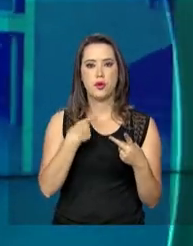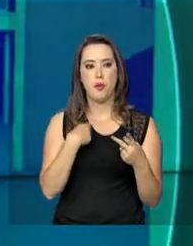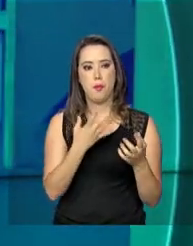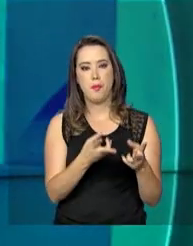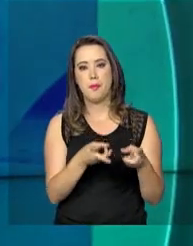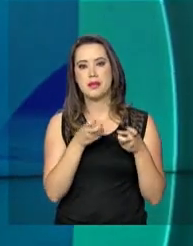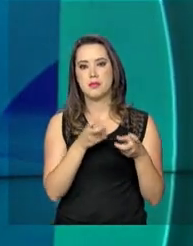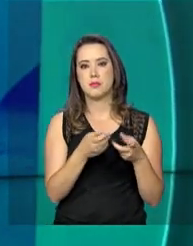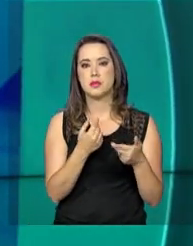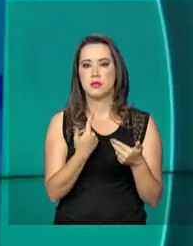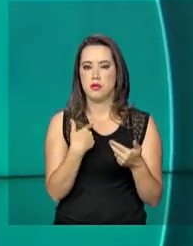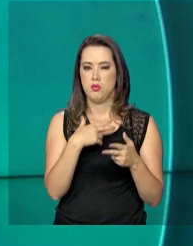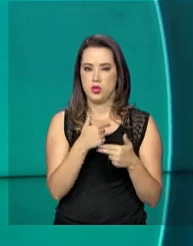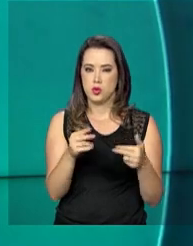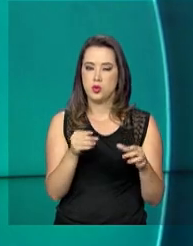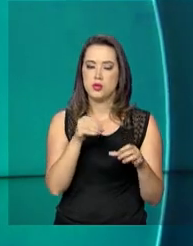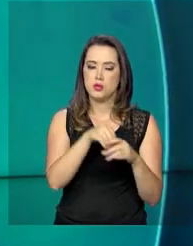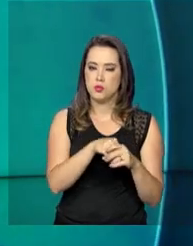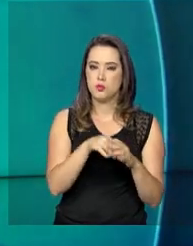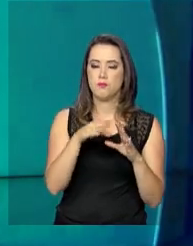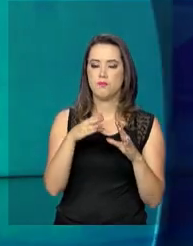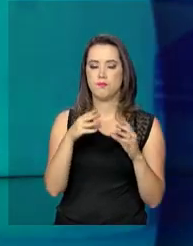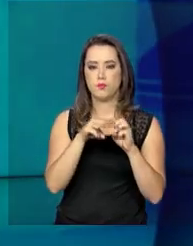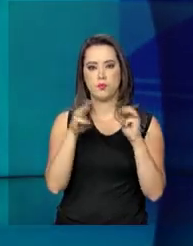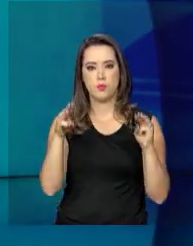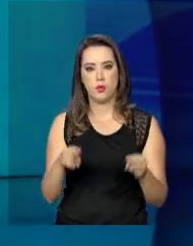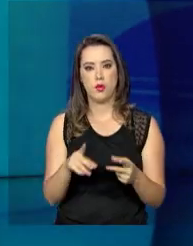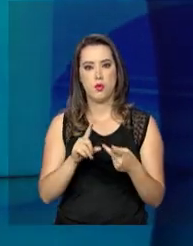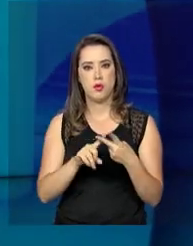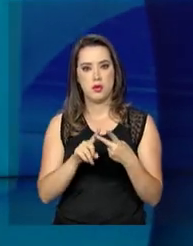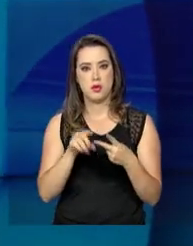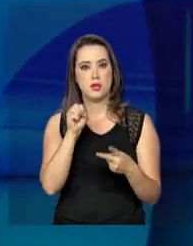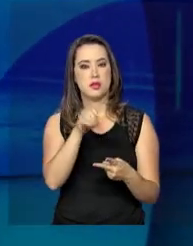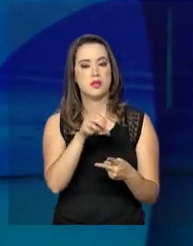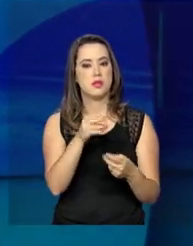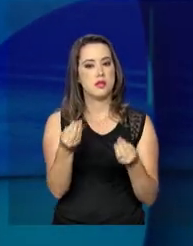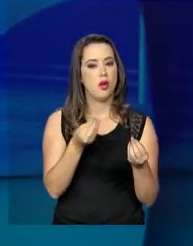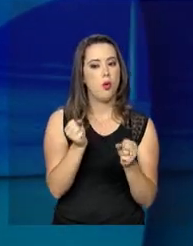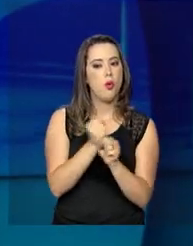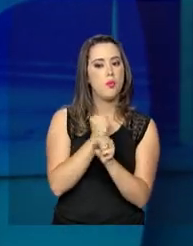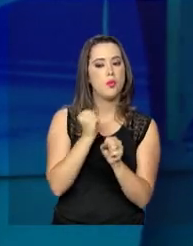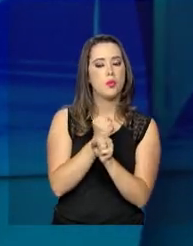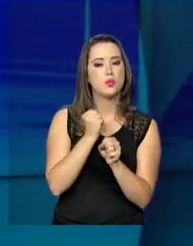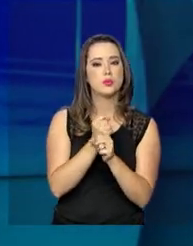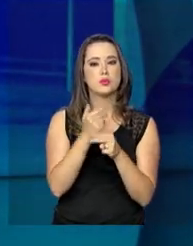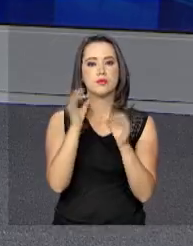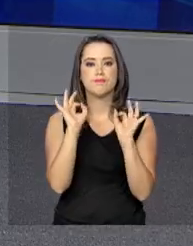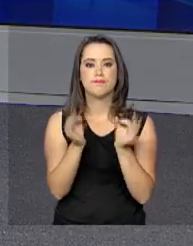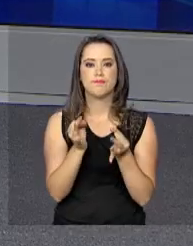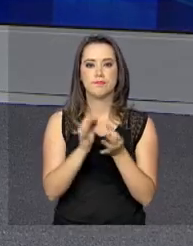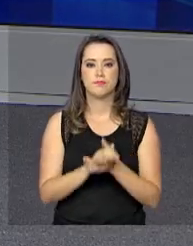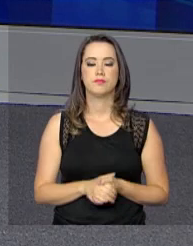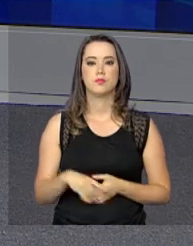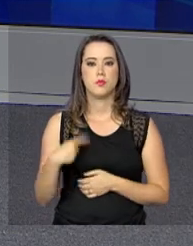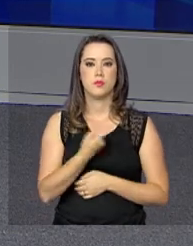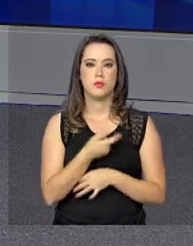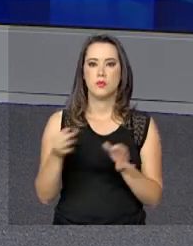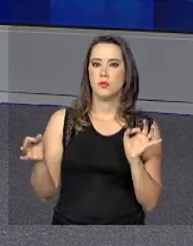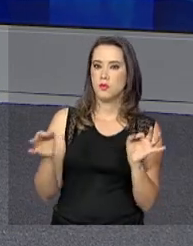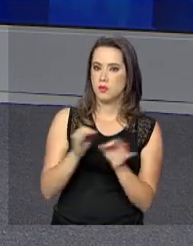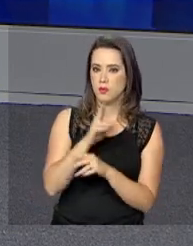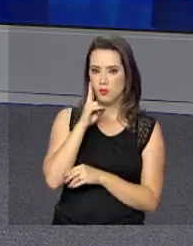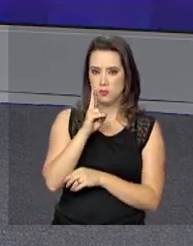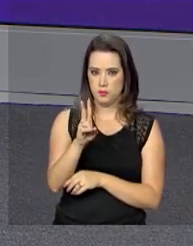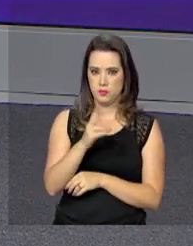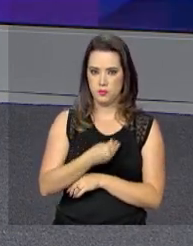das peças seja com orientações para a instalação de infra estruturas adequadas nós ficamos por aqui